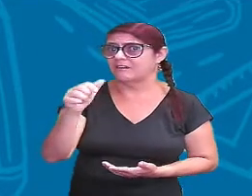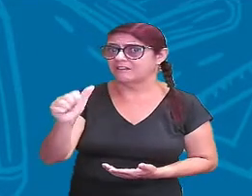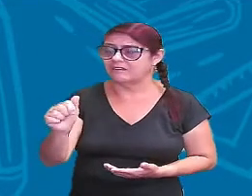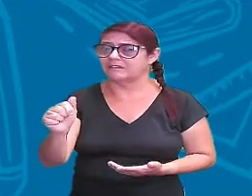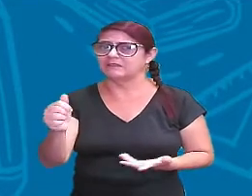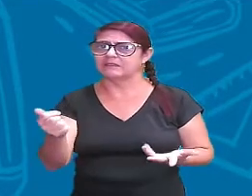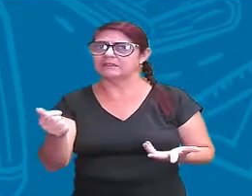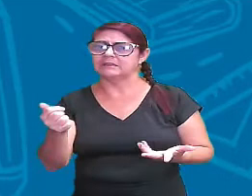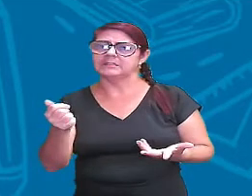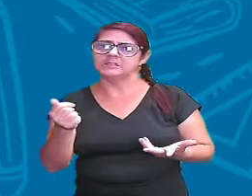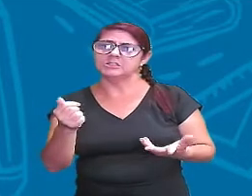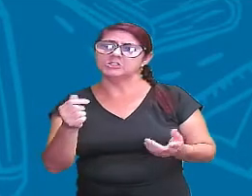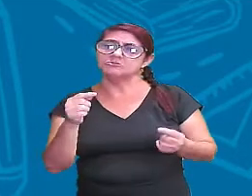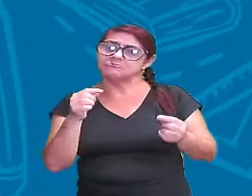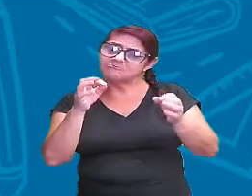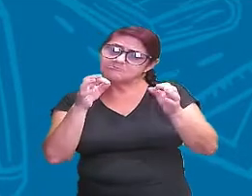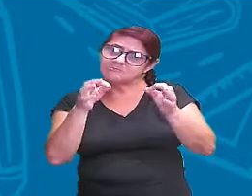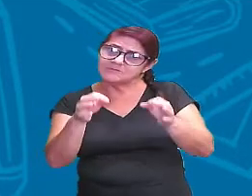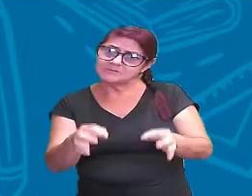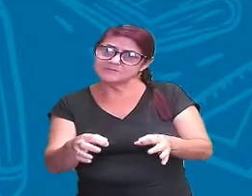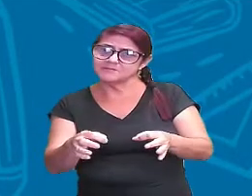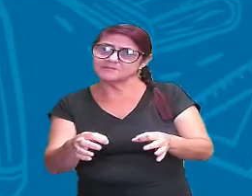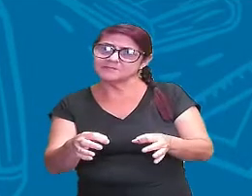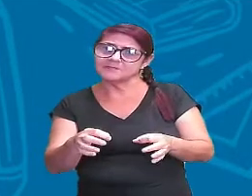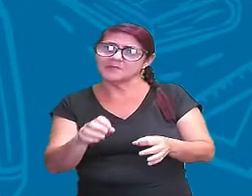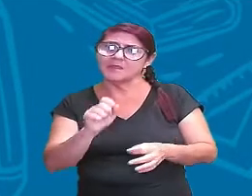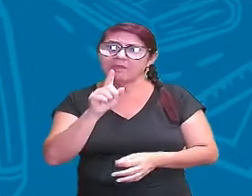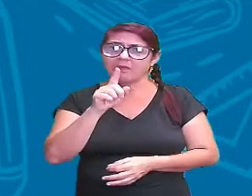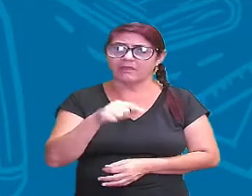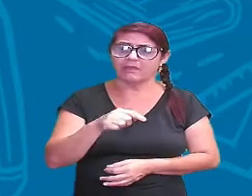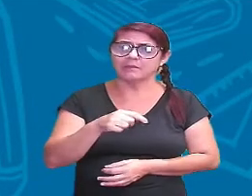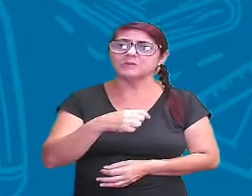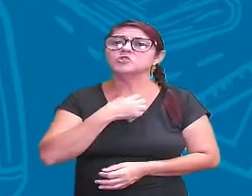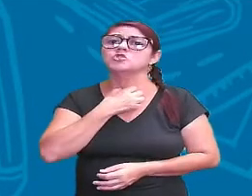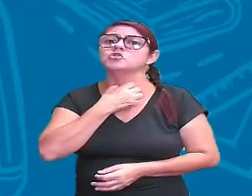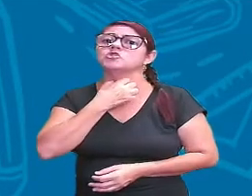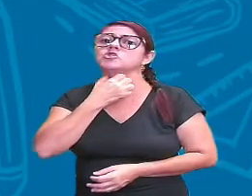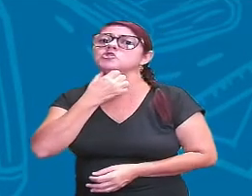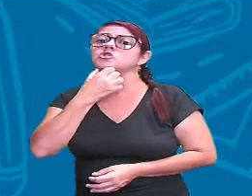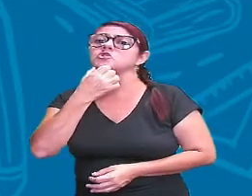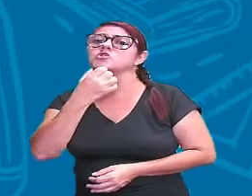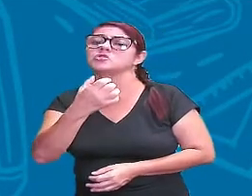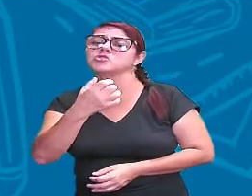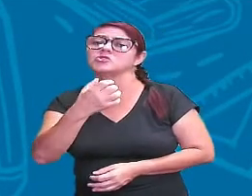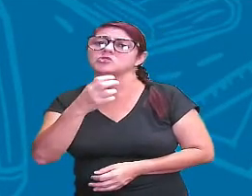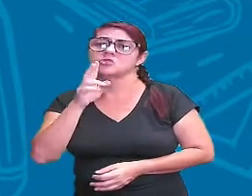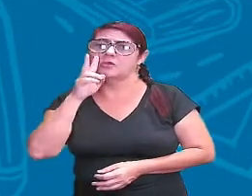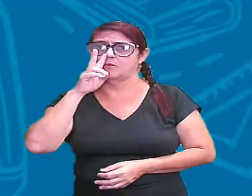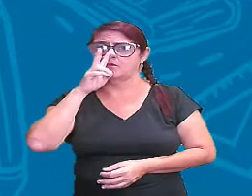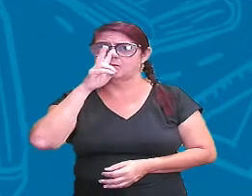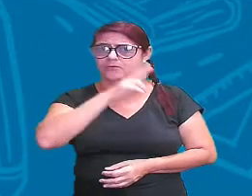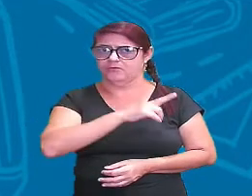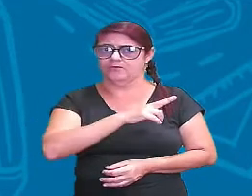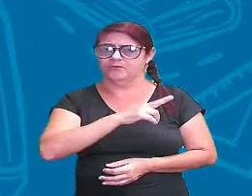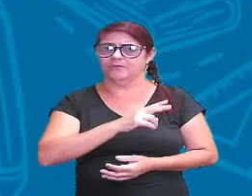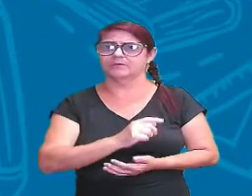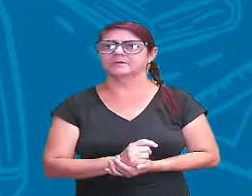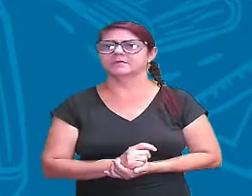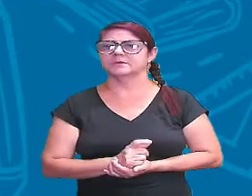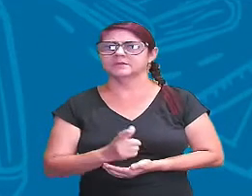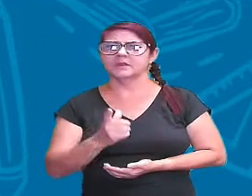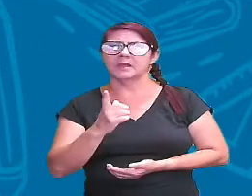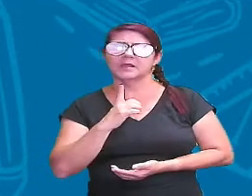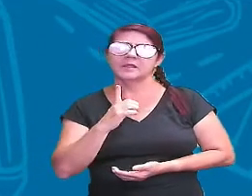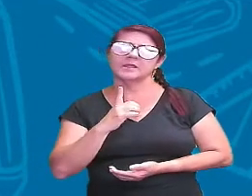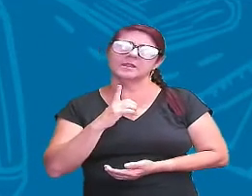o RR justamente é para isso, para ter esse som forte. Aqui eu tenho,